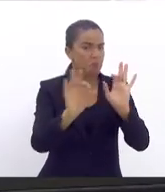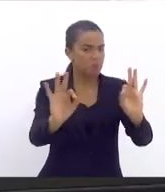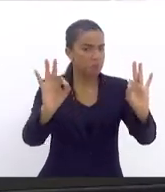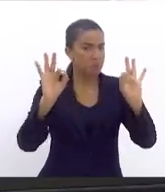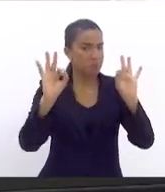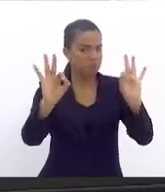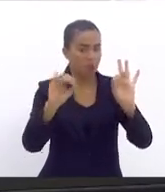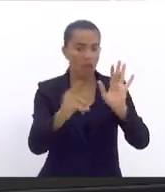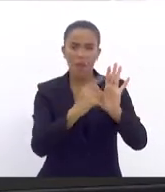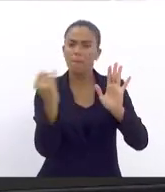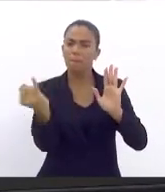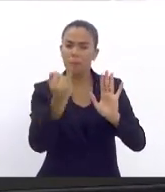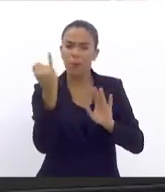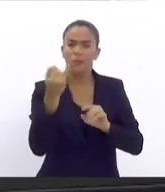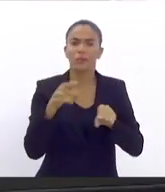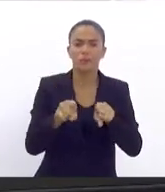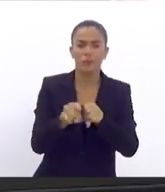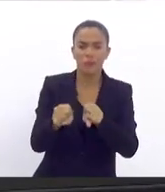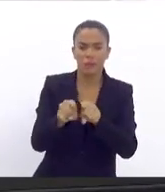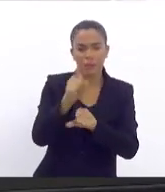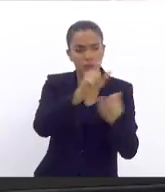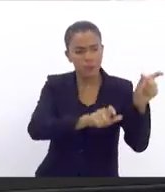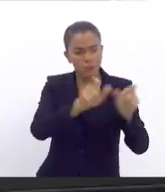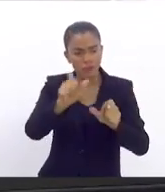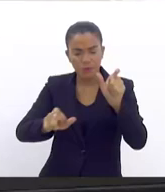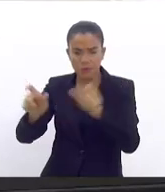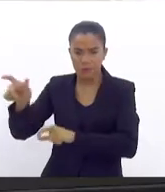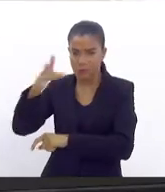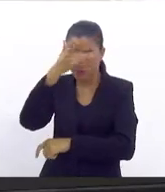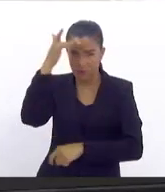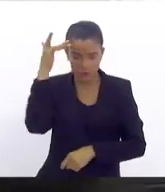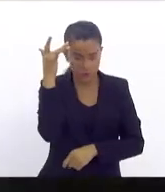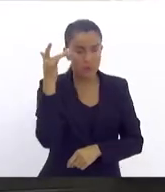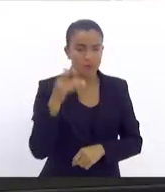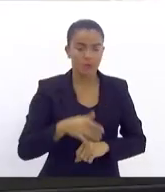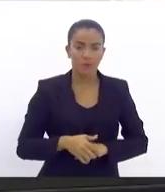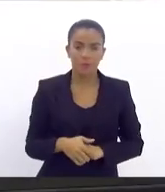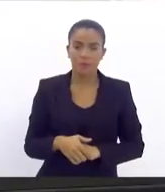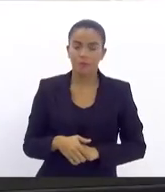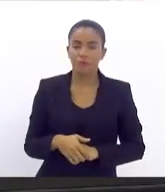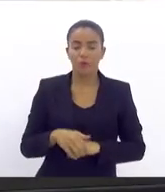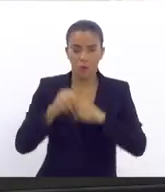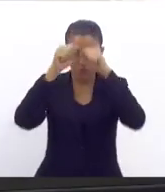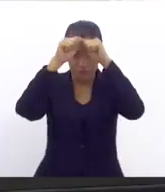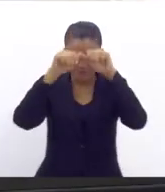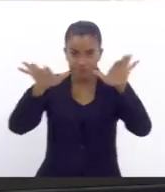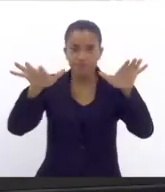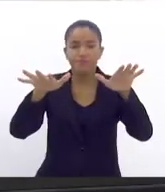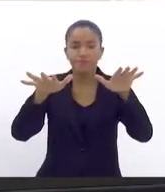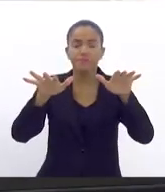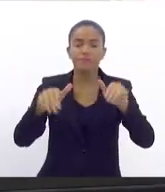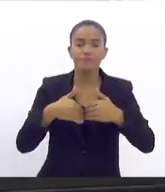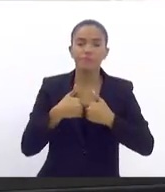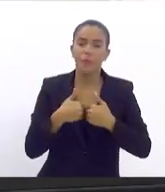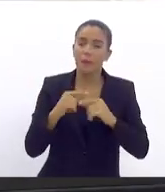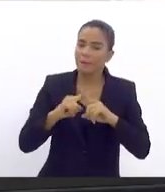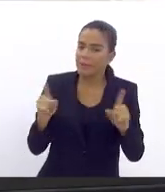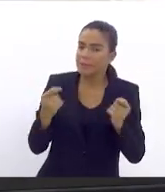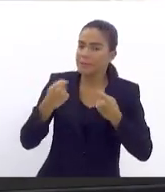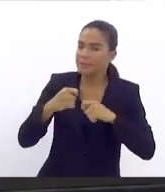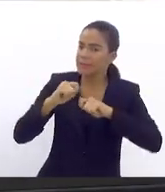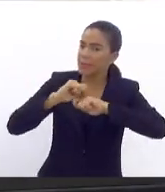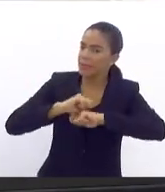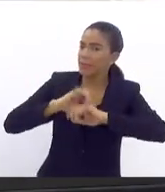é relevante em relação a essas pessoas, né, com espectro autista, mas eu acho que isso tem que ser